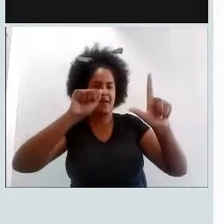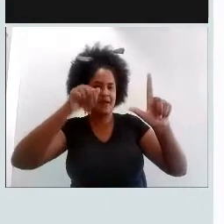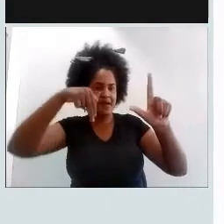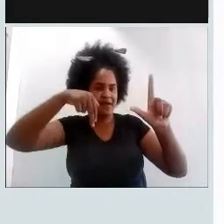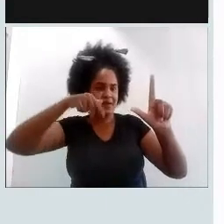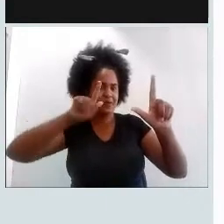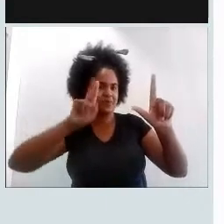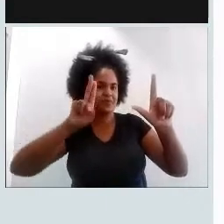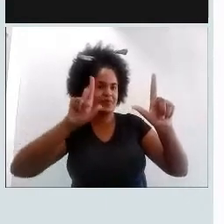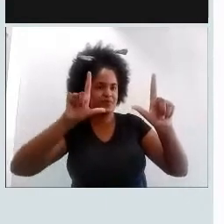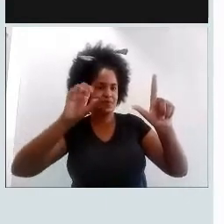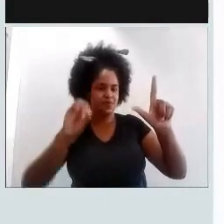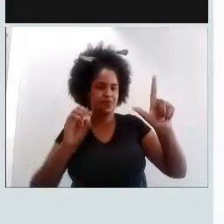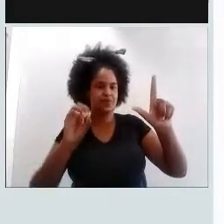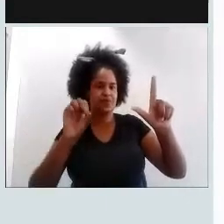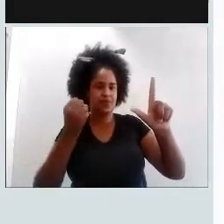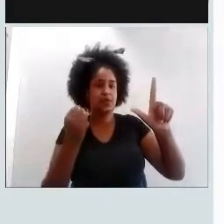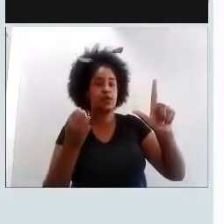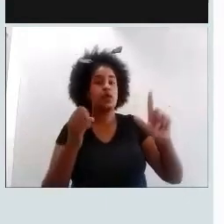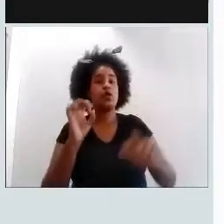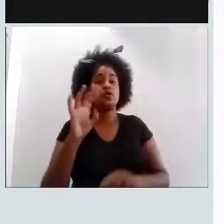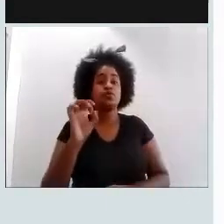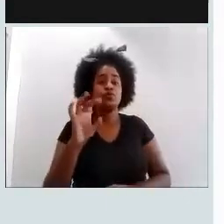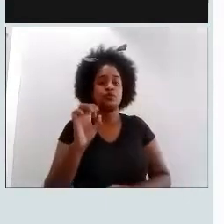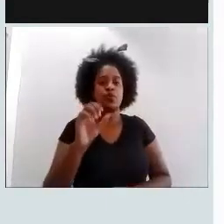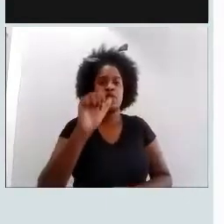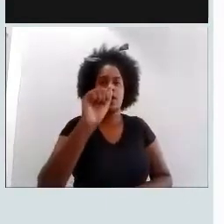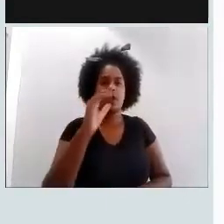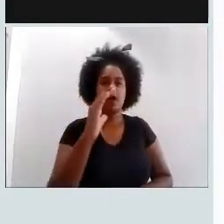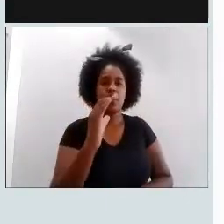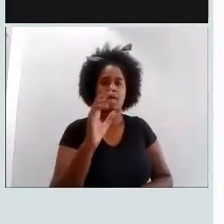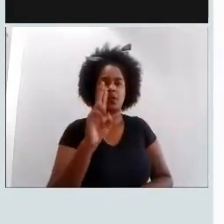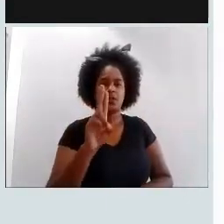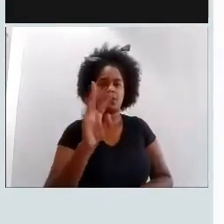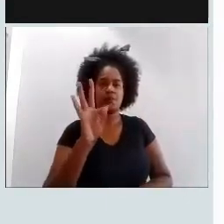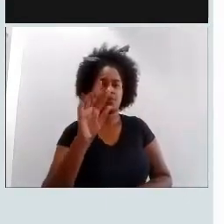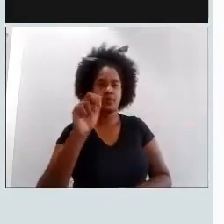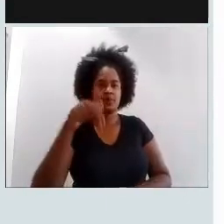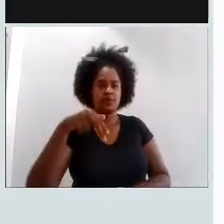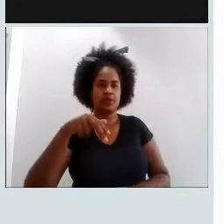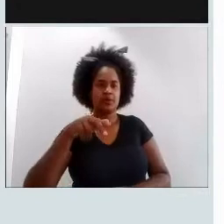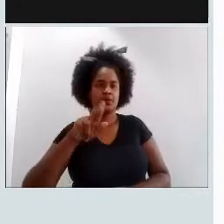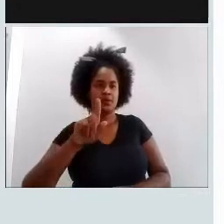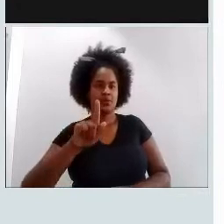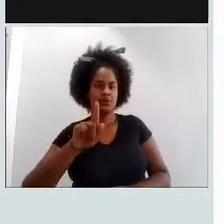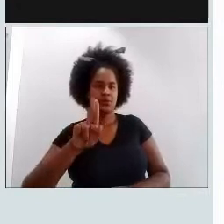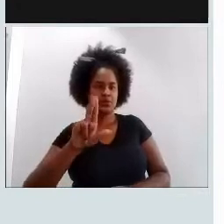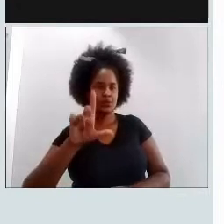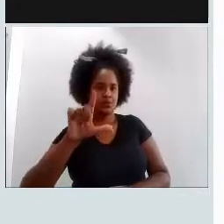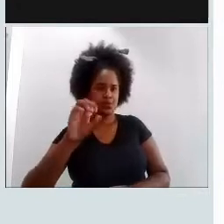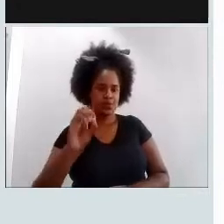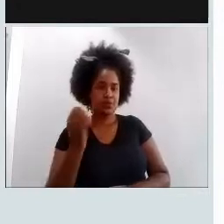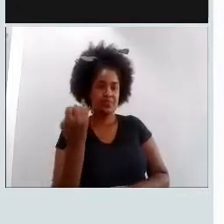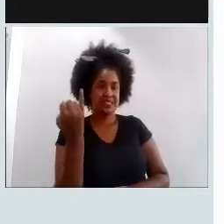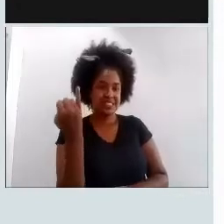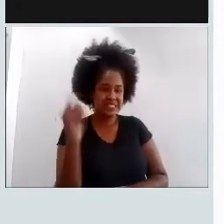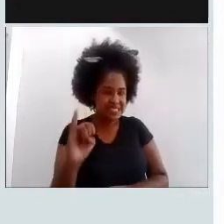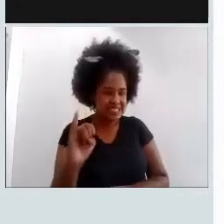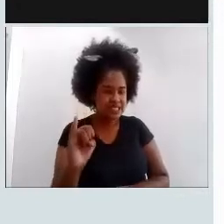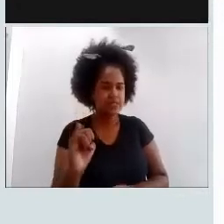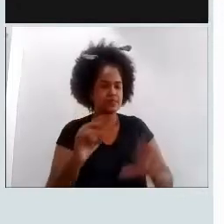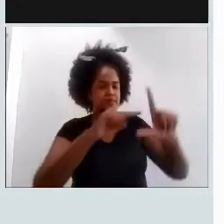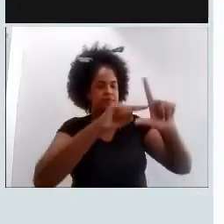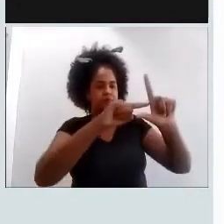ser acutângulos se todos os seus ângulos são agudos. O que quer dizer um ângulo agudo? Quer